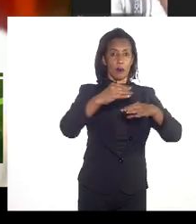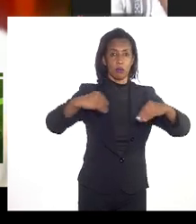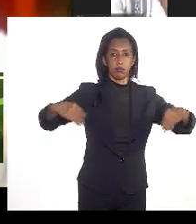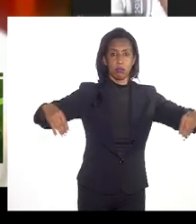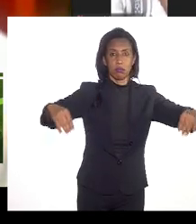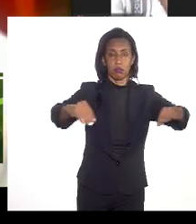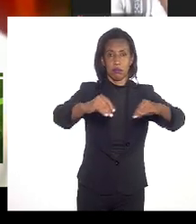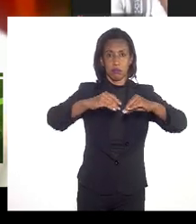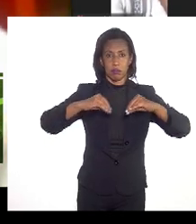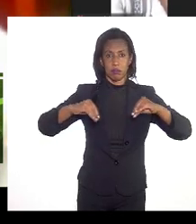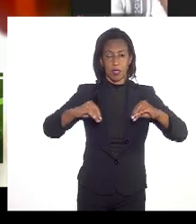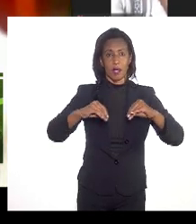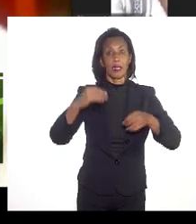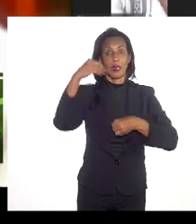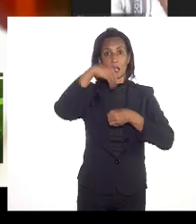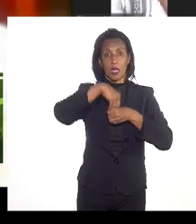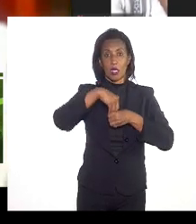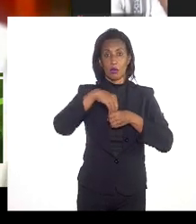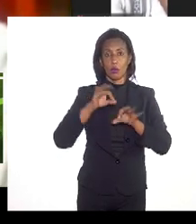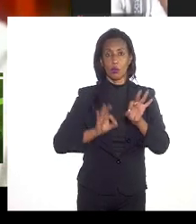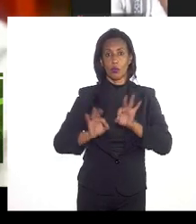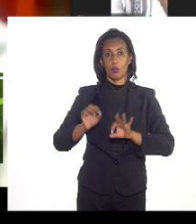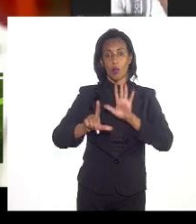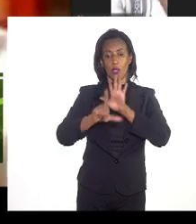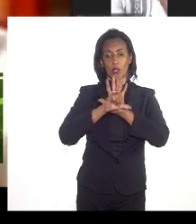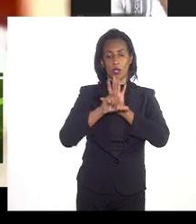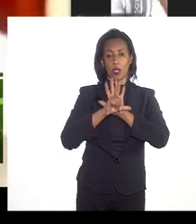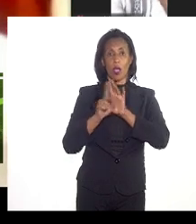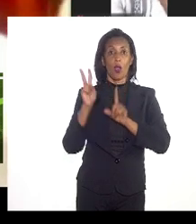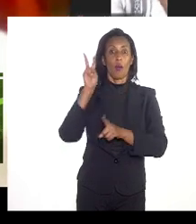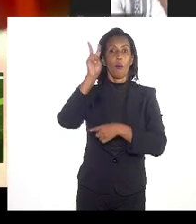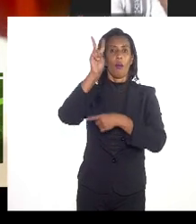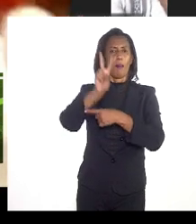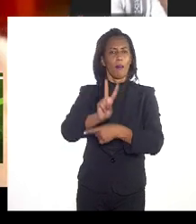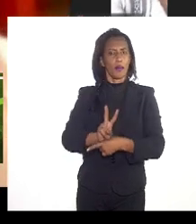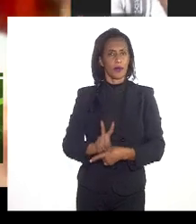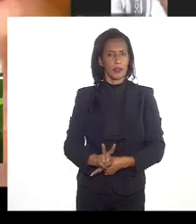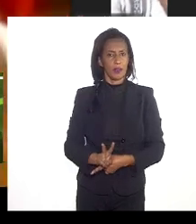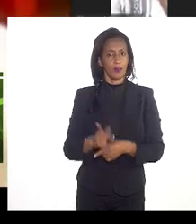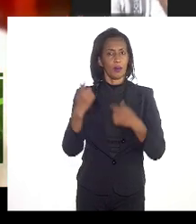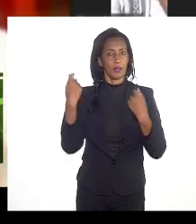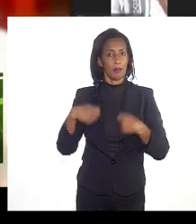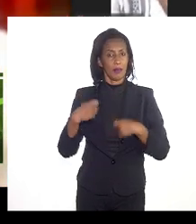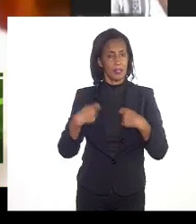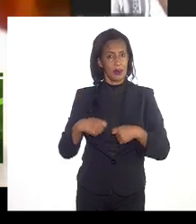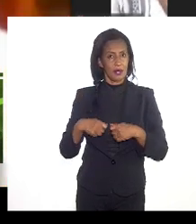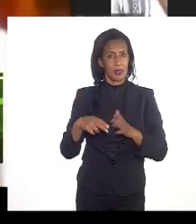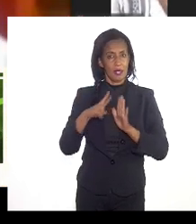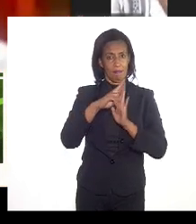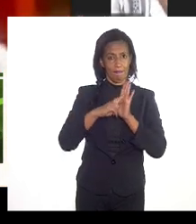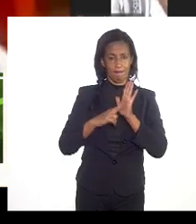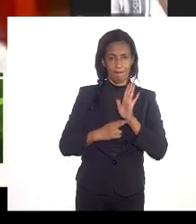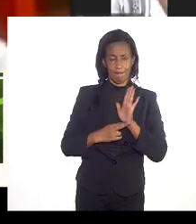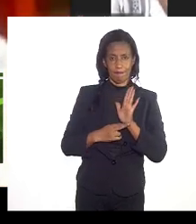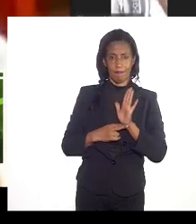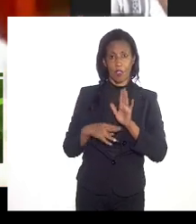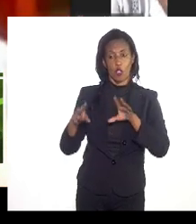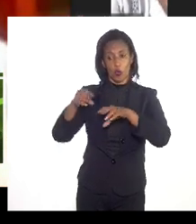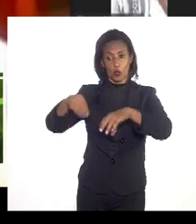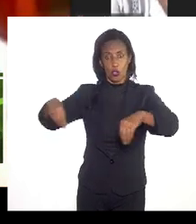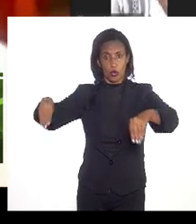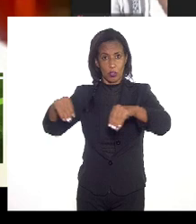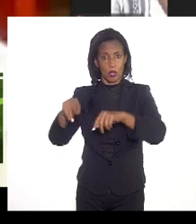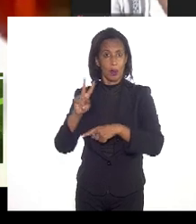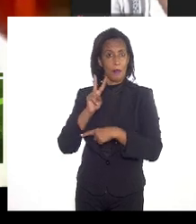está presente no projeto de lei, né? Uma proteção que independe da regularização formal. É a gente entender que os territórios têm